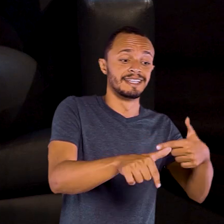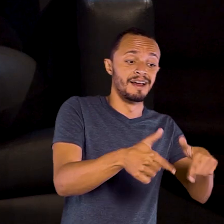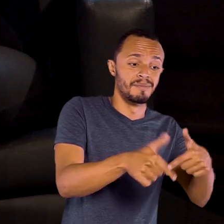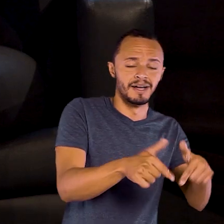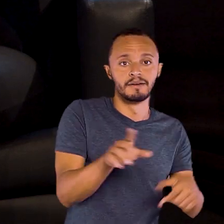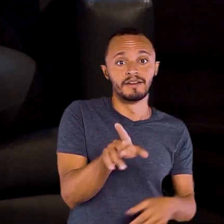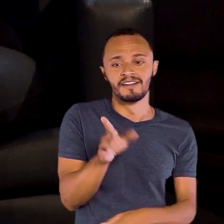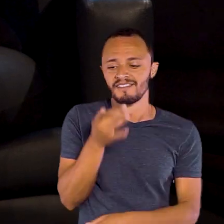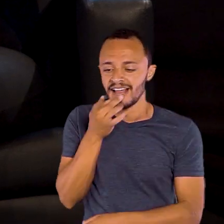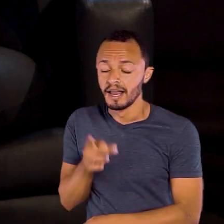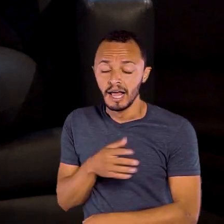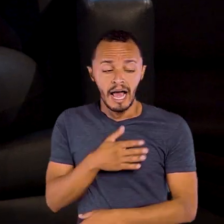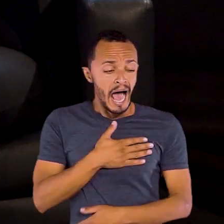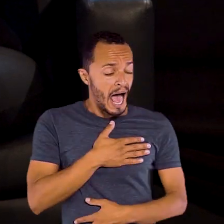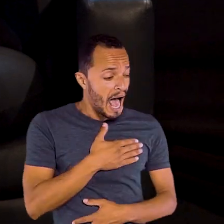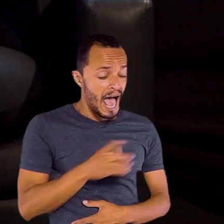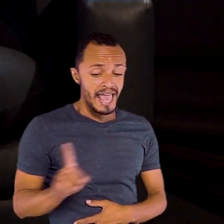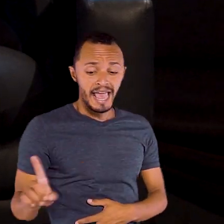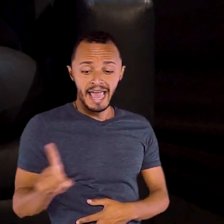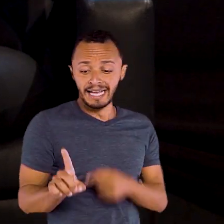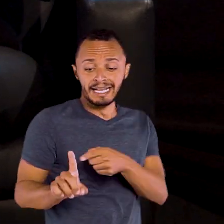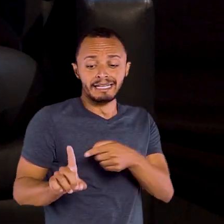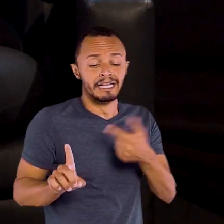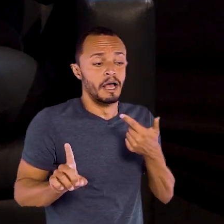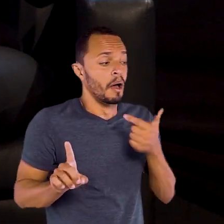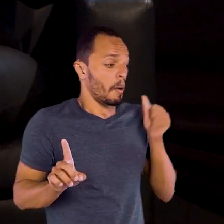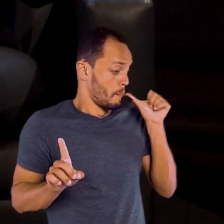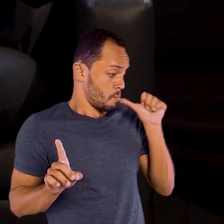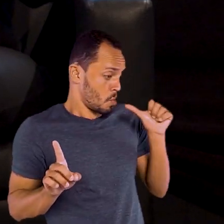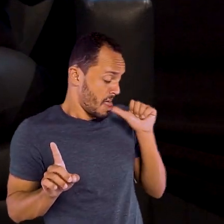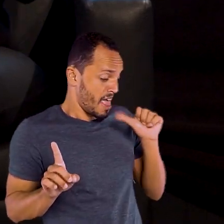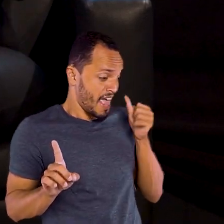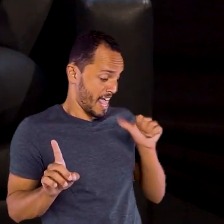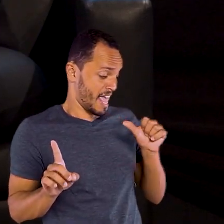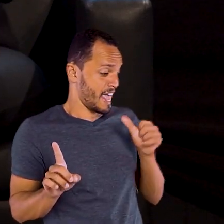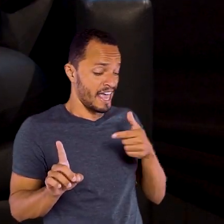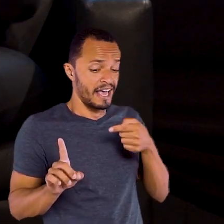nada. Se você faltar ao trabalho, você vai ser demitido. Você não é daquela família, é um trabalho.